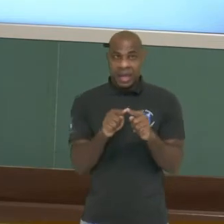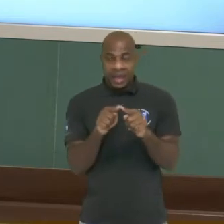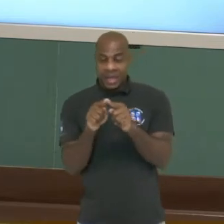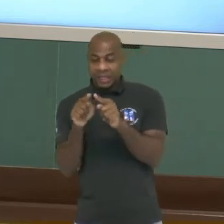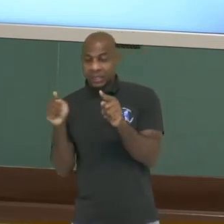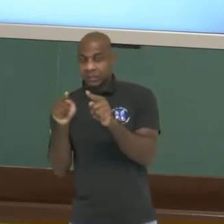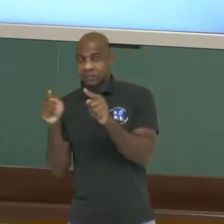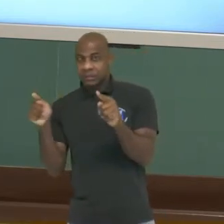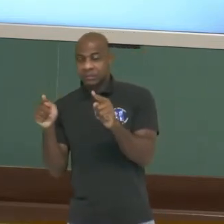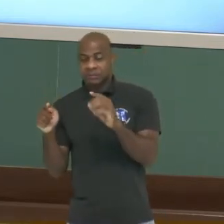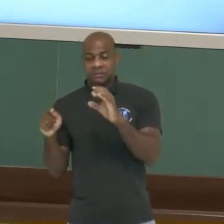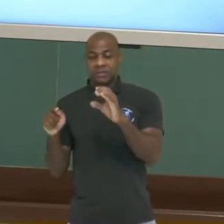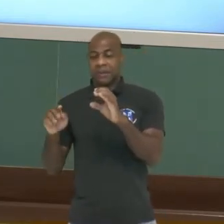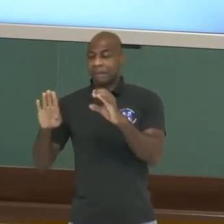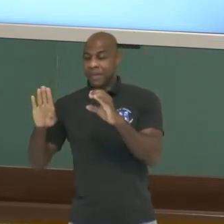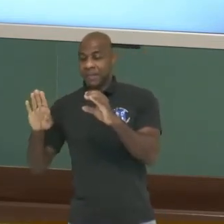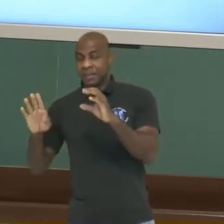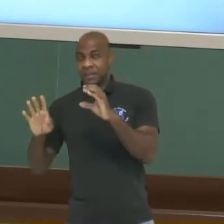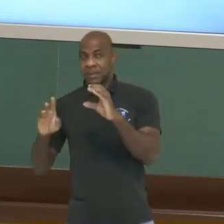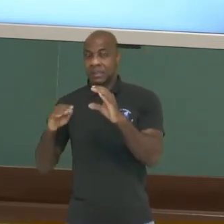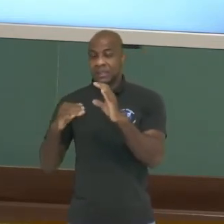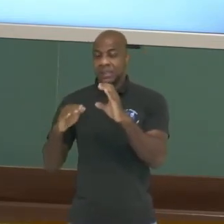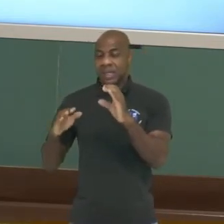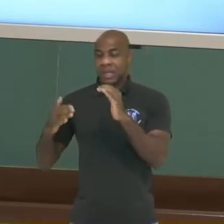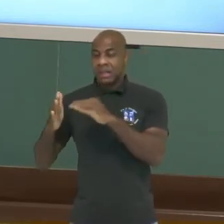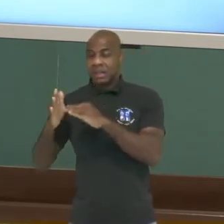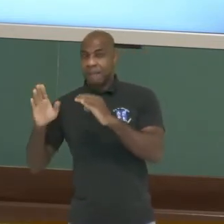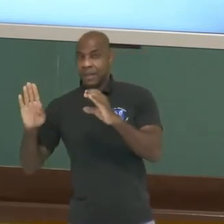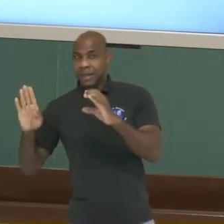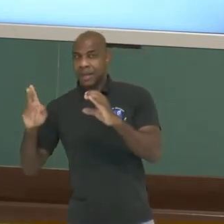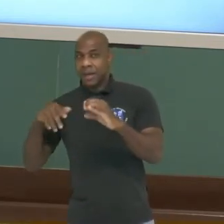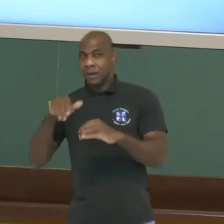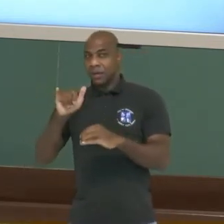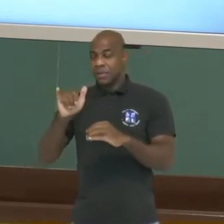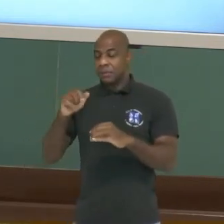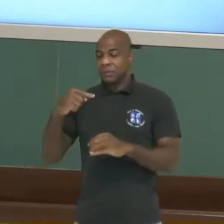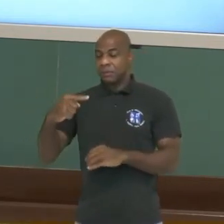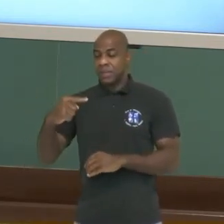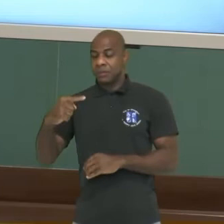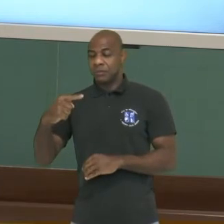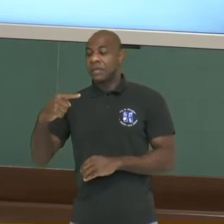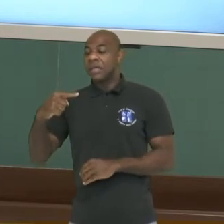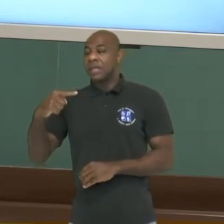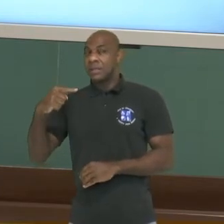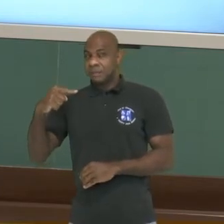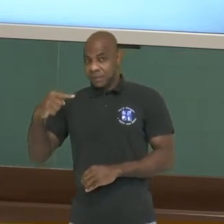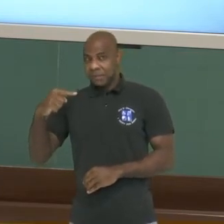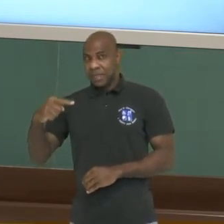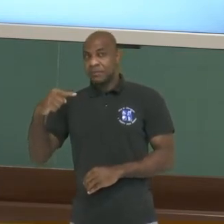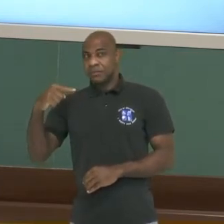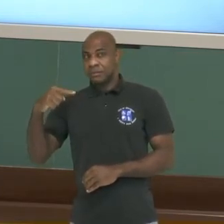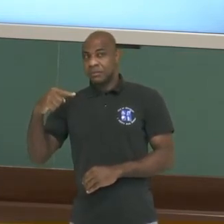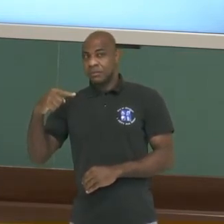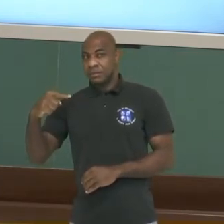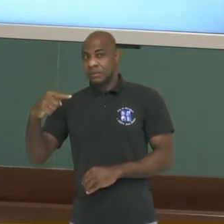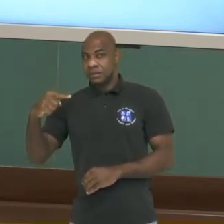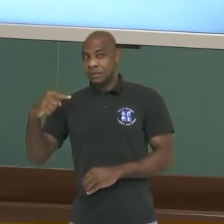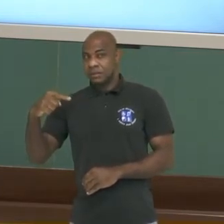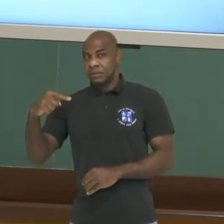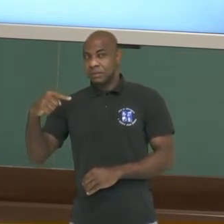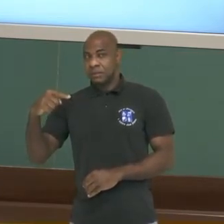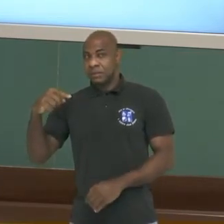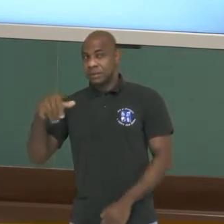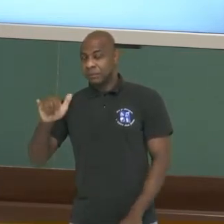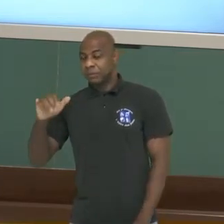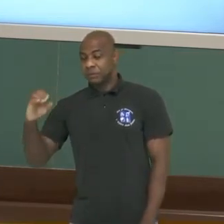C até P, que a gente acabou de falar, vai ser o quê? Y menos y0. E a distância de P0 até